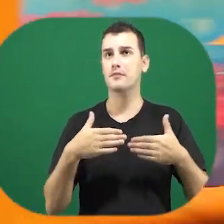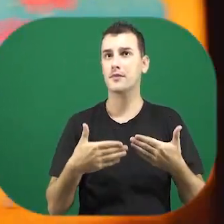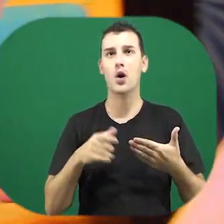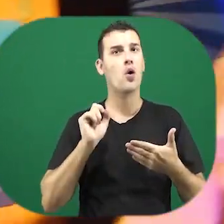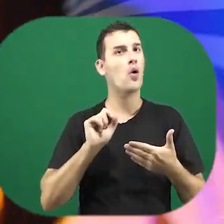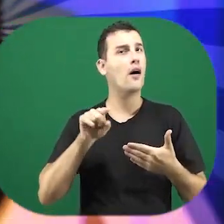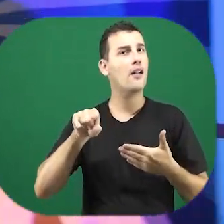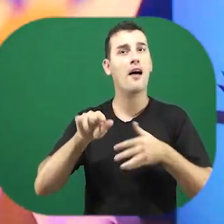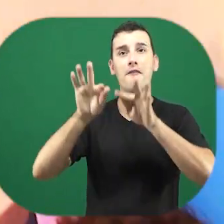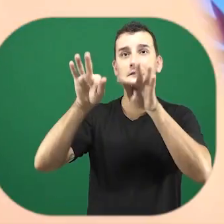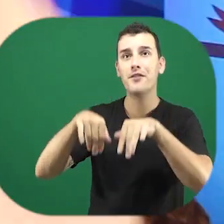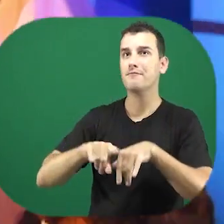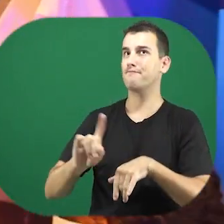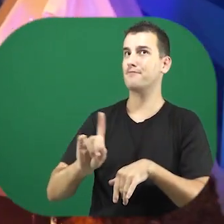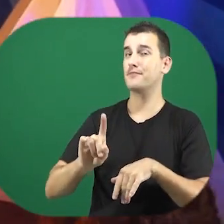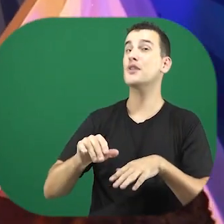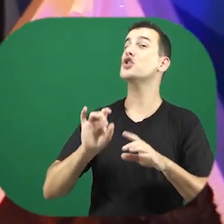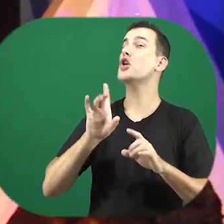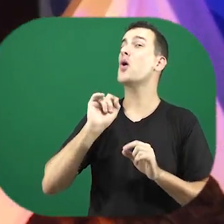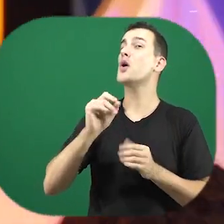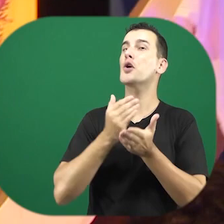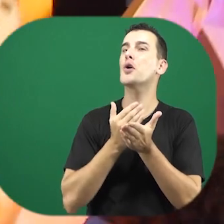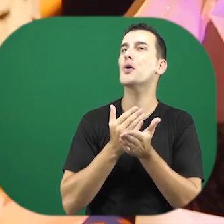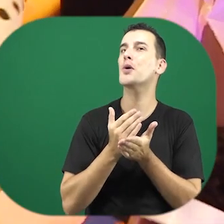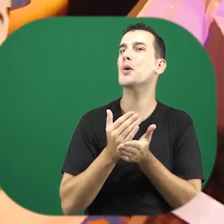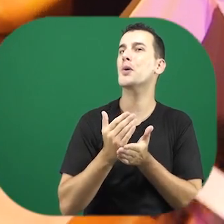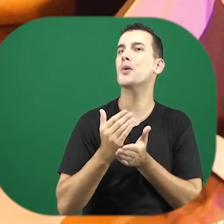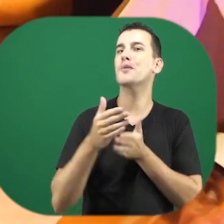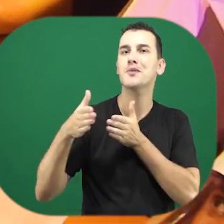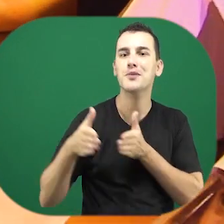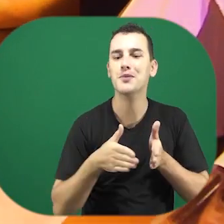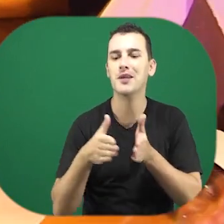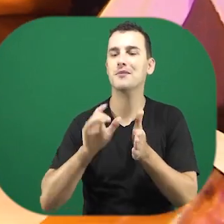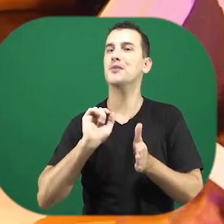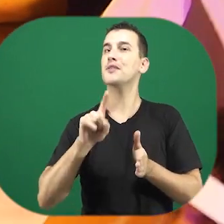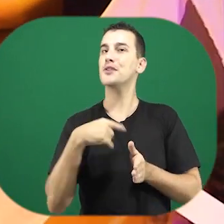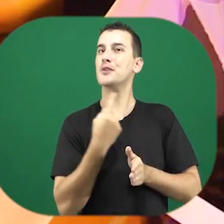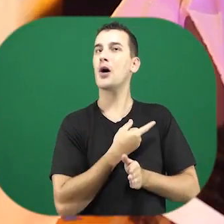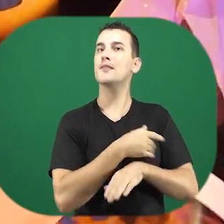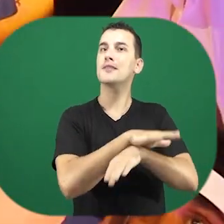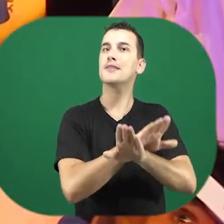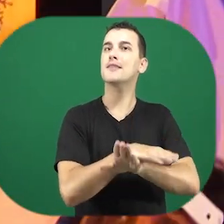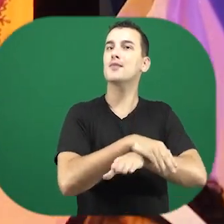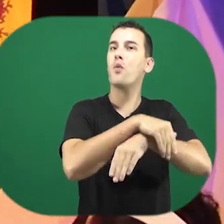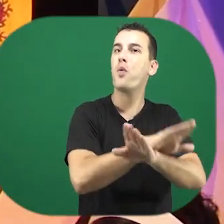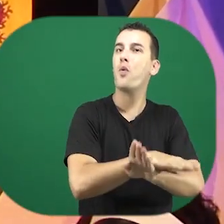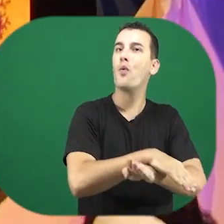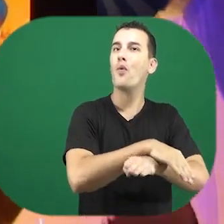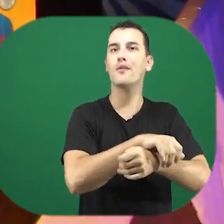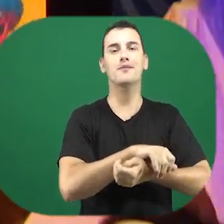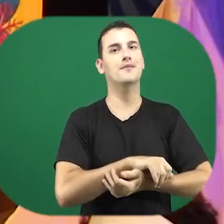o fim, mas sim o início da jornada da nossa pequena sereia.